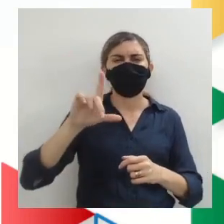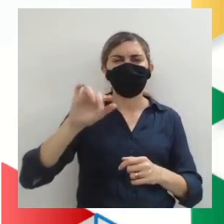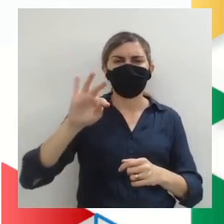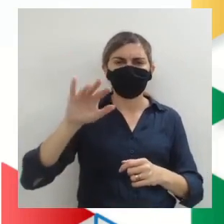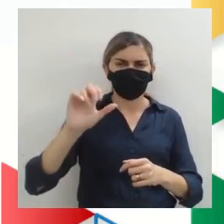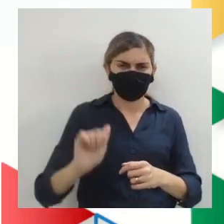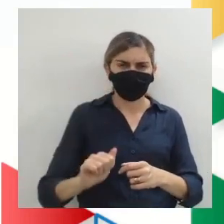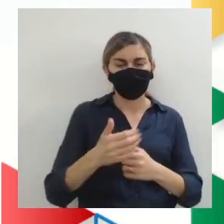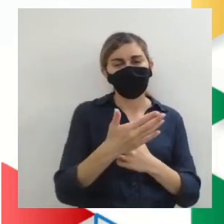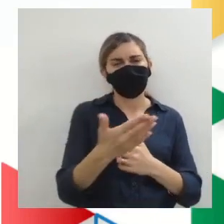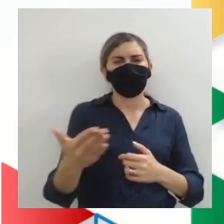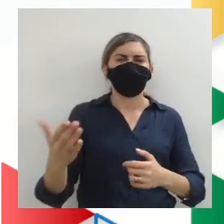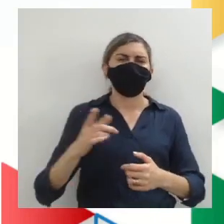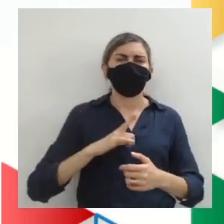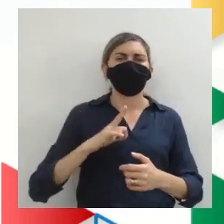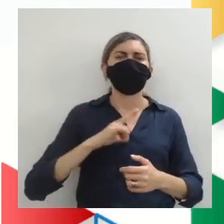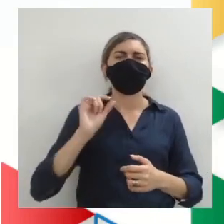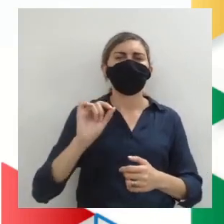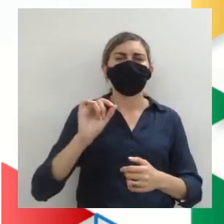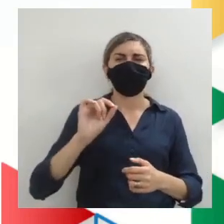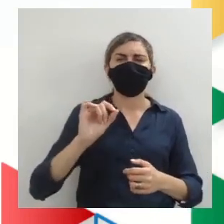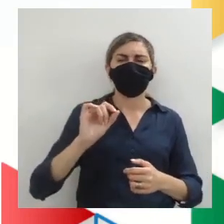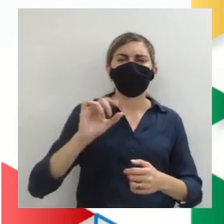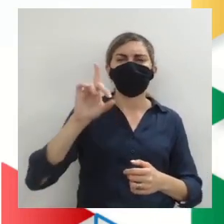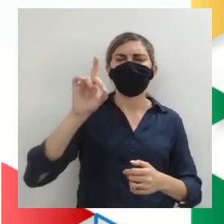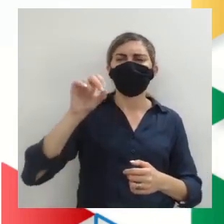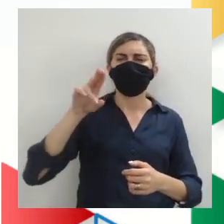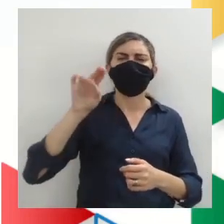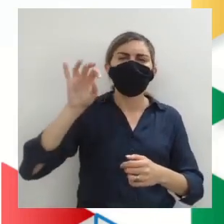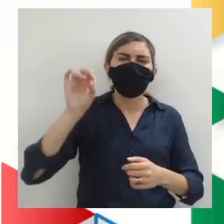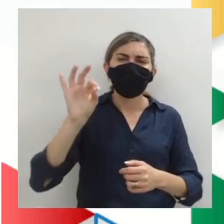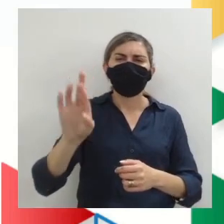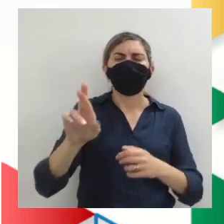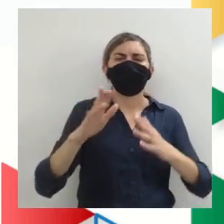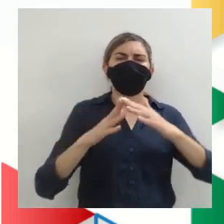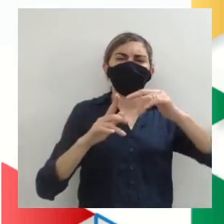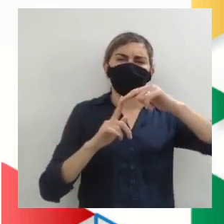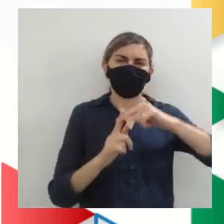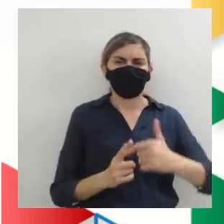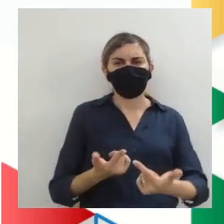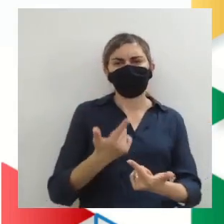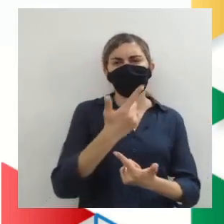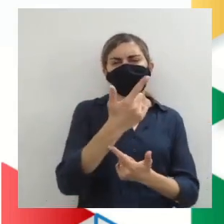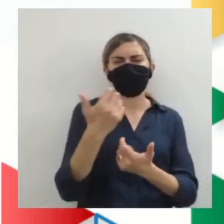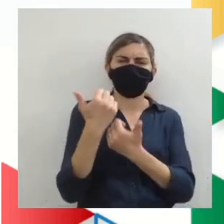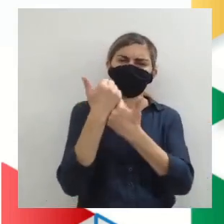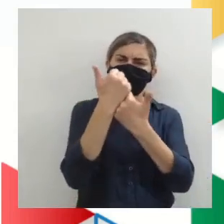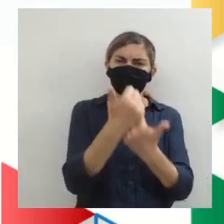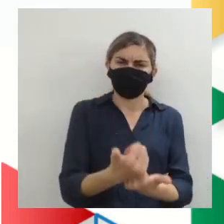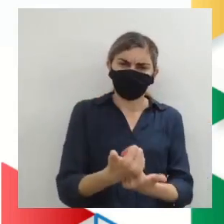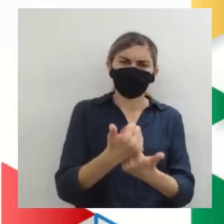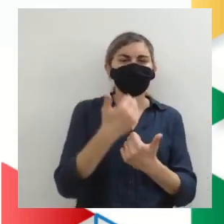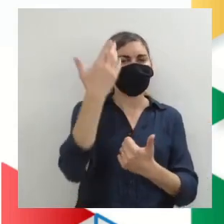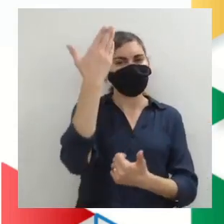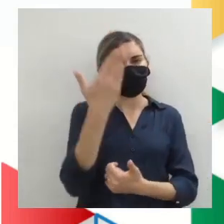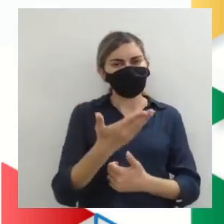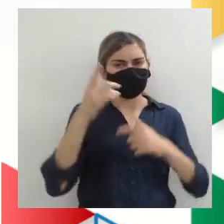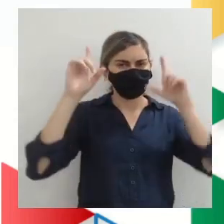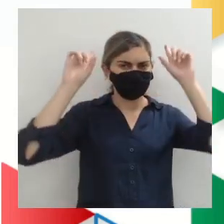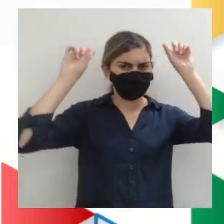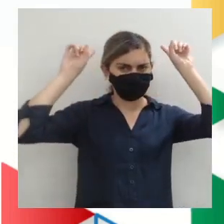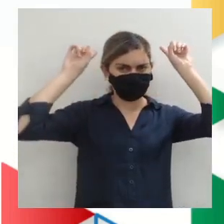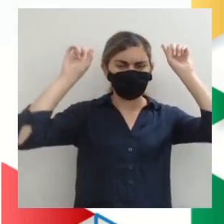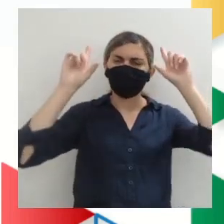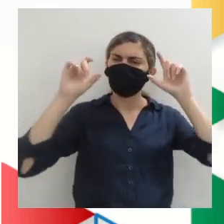escolástica. E ele é tido como que também doutor da igreja. Então aqui nós temos uma representação de Tomás de Aquino,